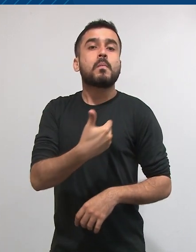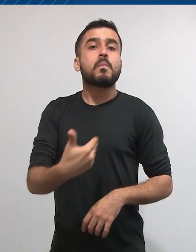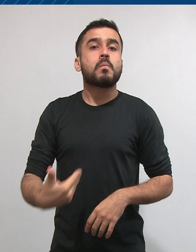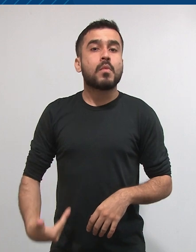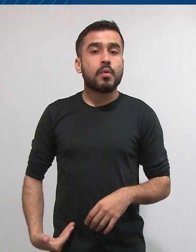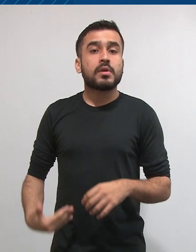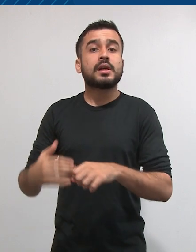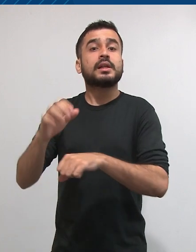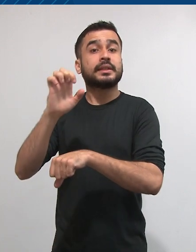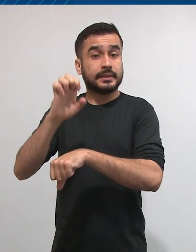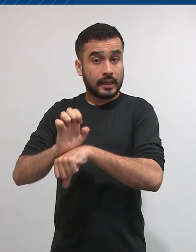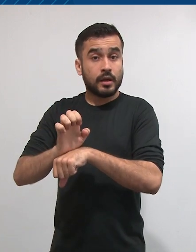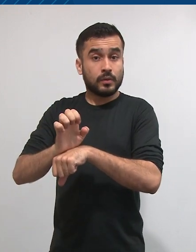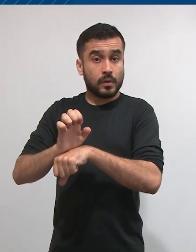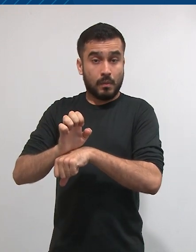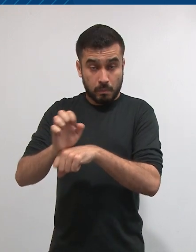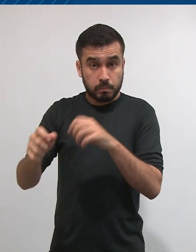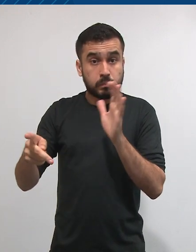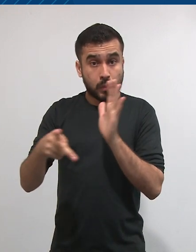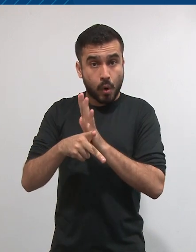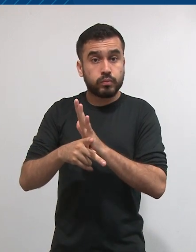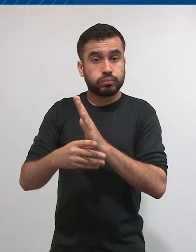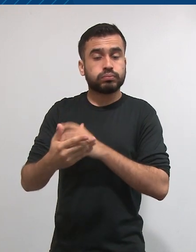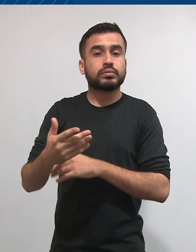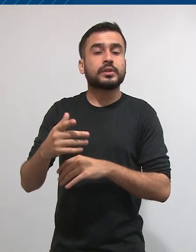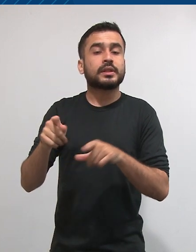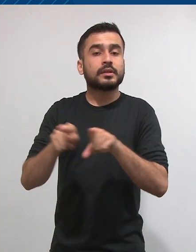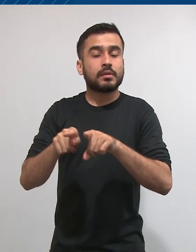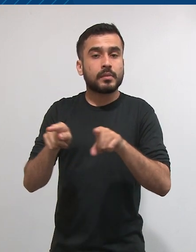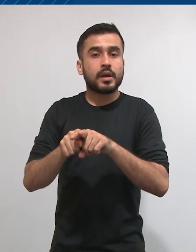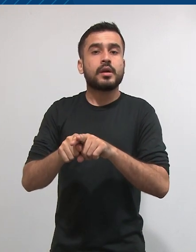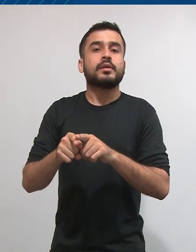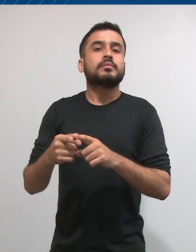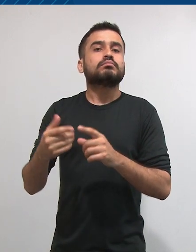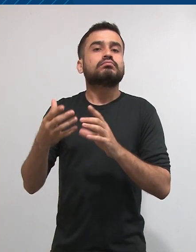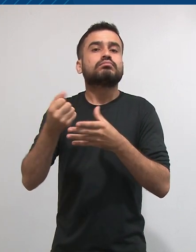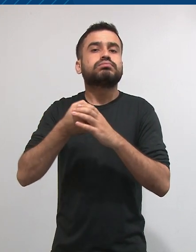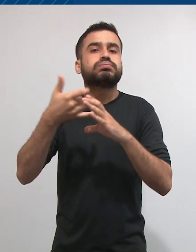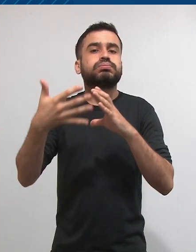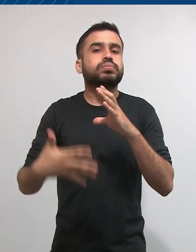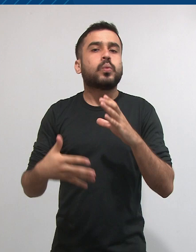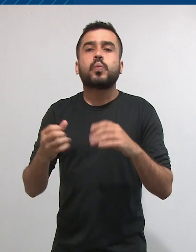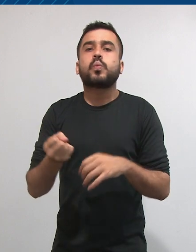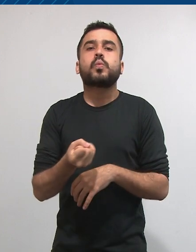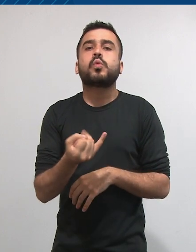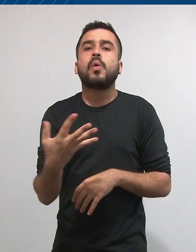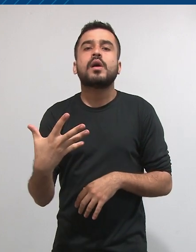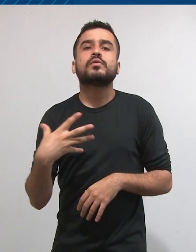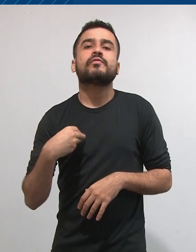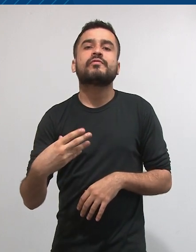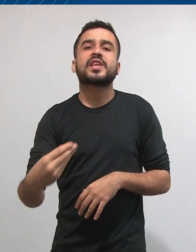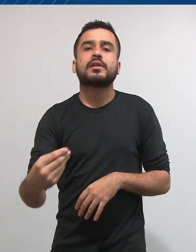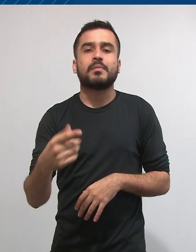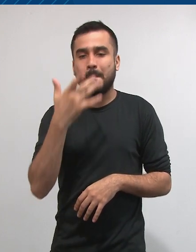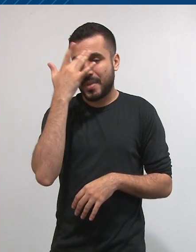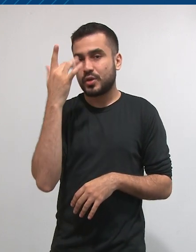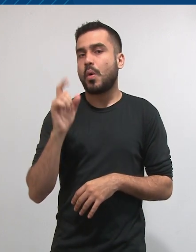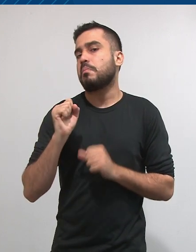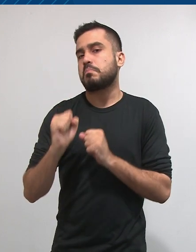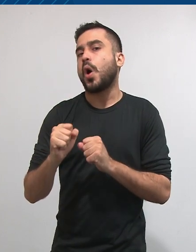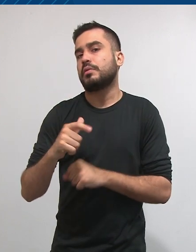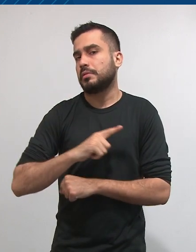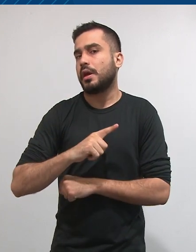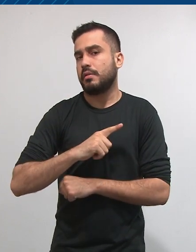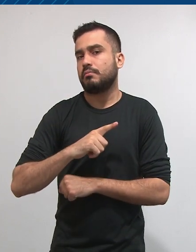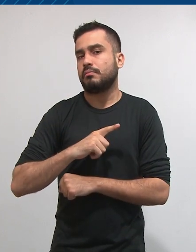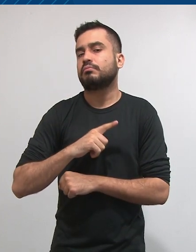pública, estadual, né? Ou seja, do próprio Estado, e o Estado vai definir até quantos filhos a pessoa vai ter,